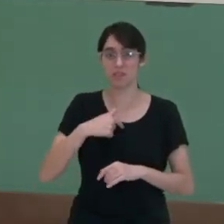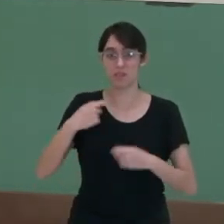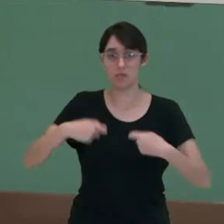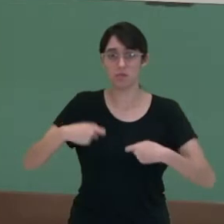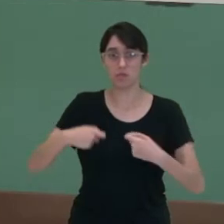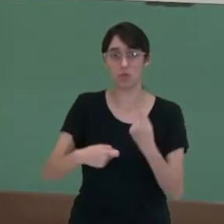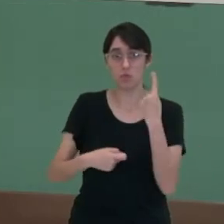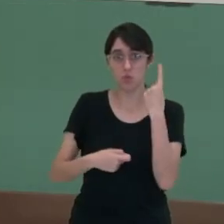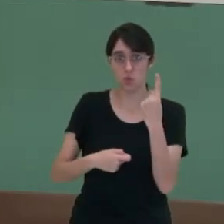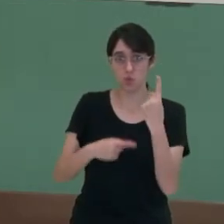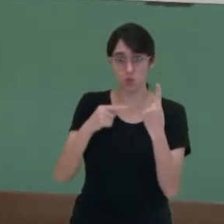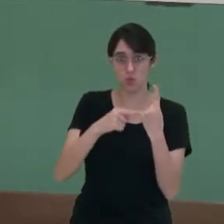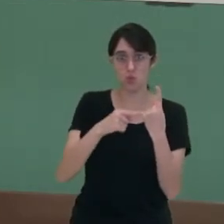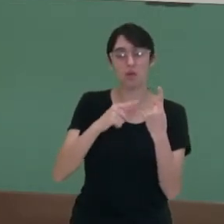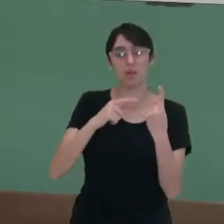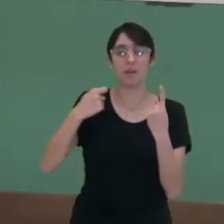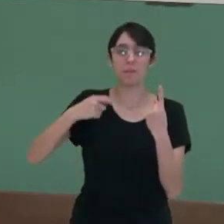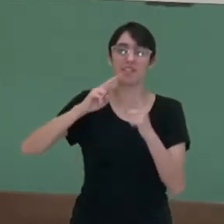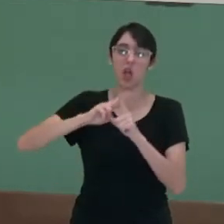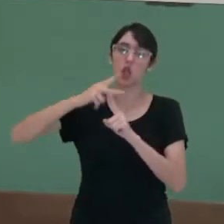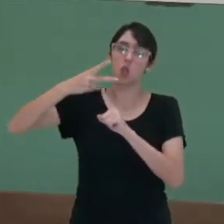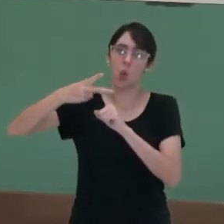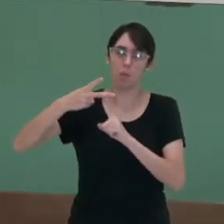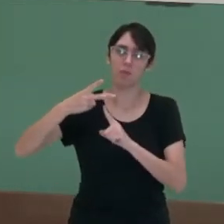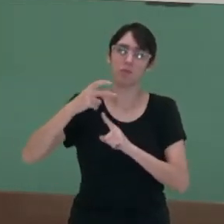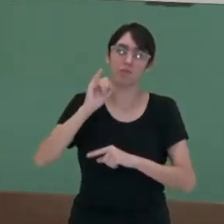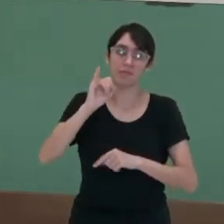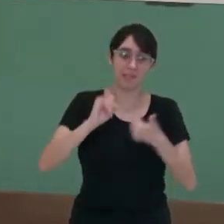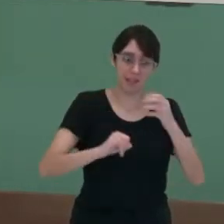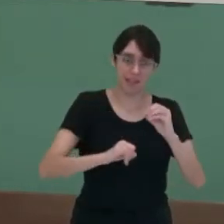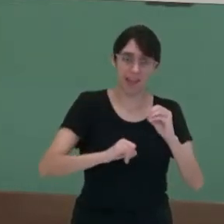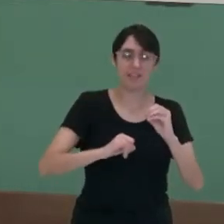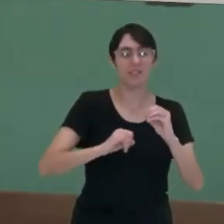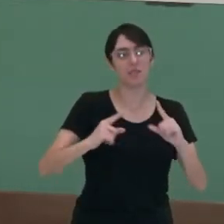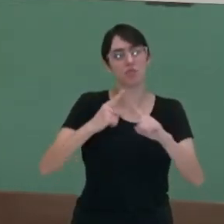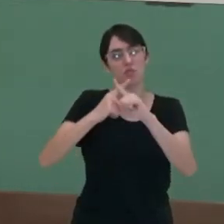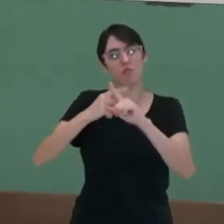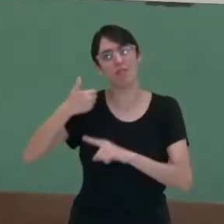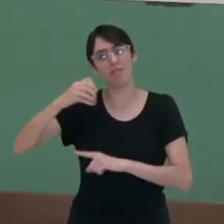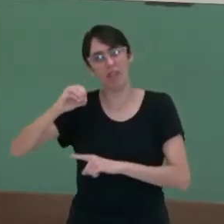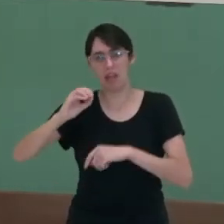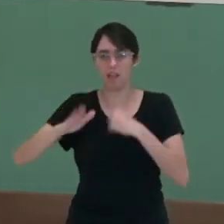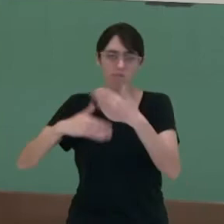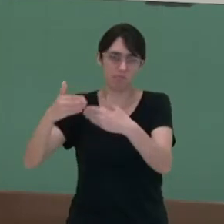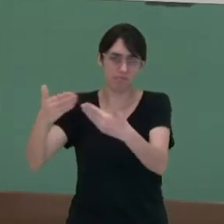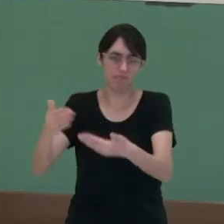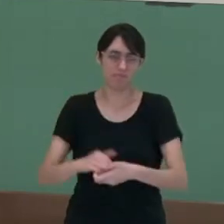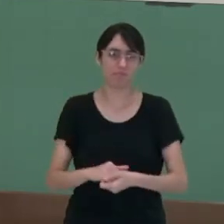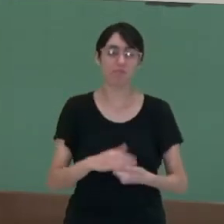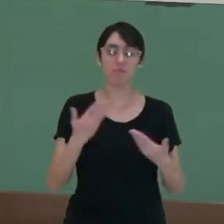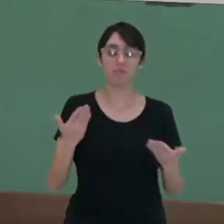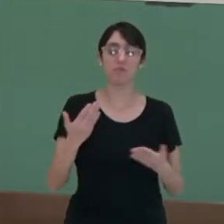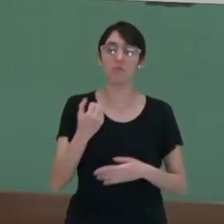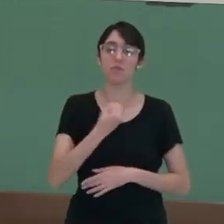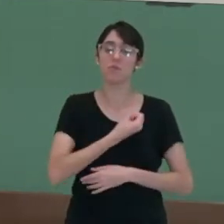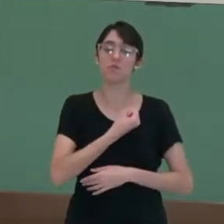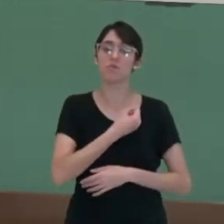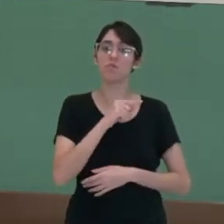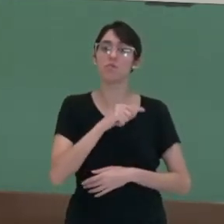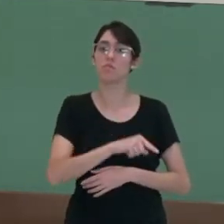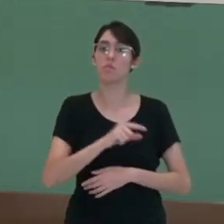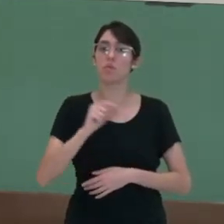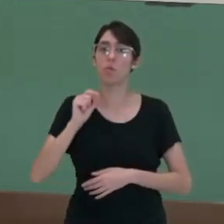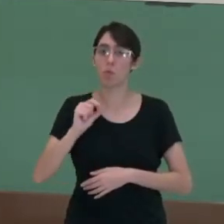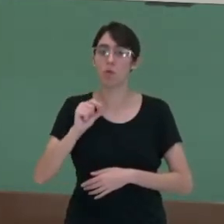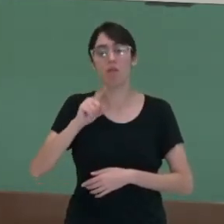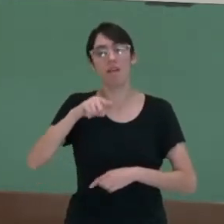o dobro desse valor. Se for 10, vai ser multiplicado por 10 e assim sucessivamente. Então, o número desse produto, esse custo vai